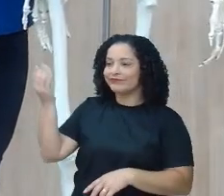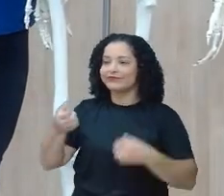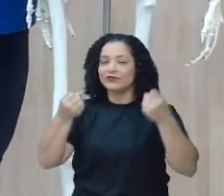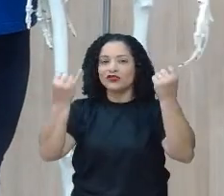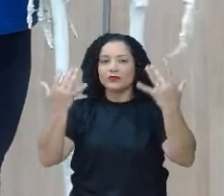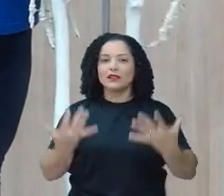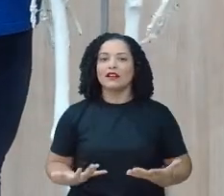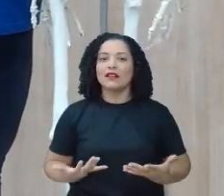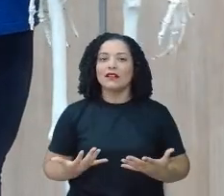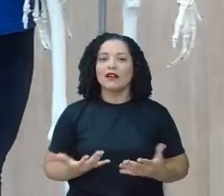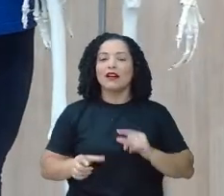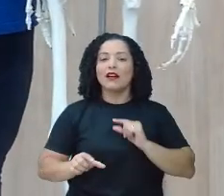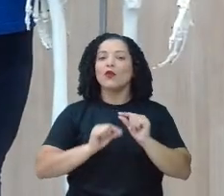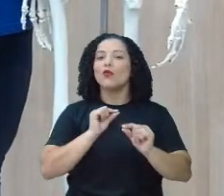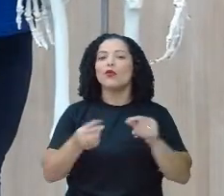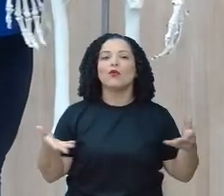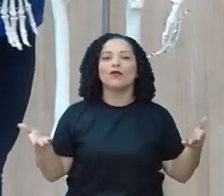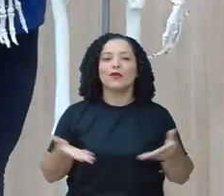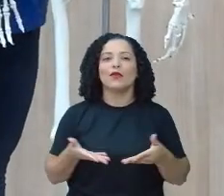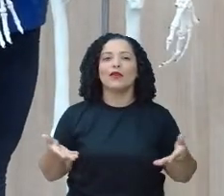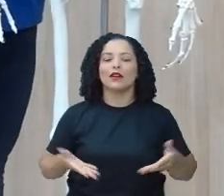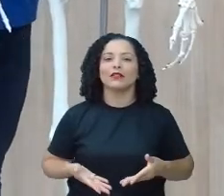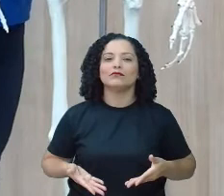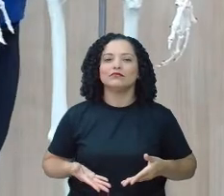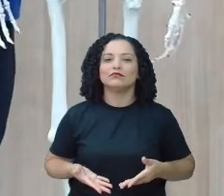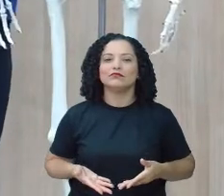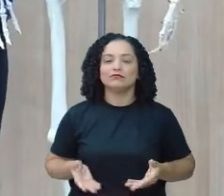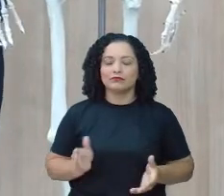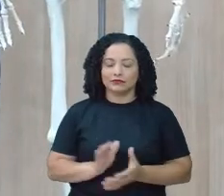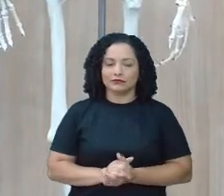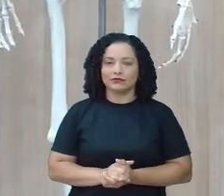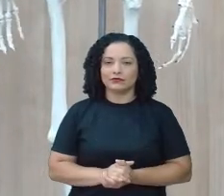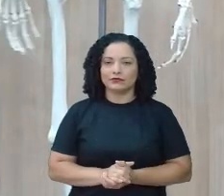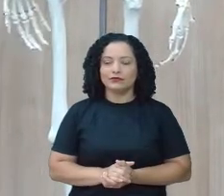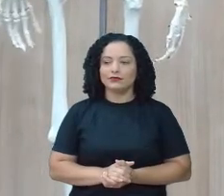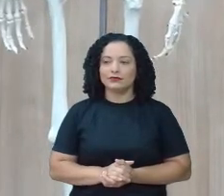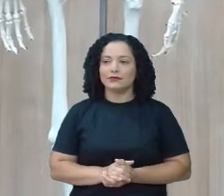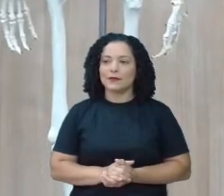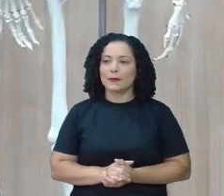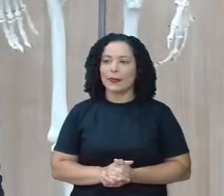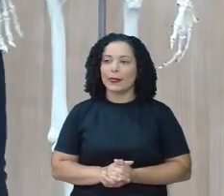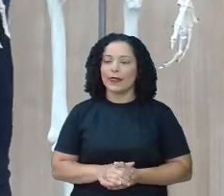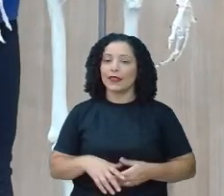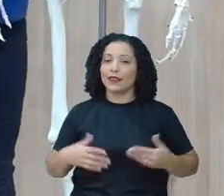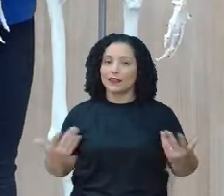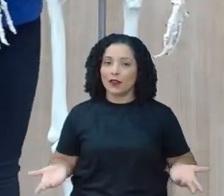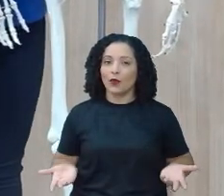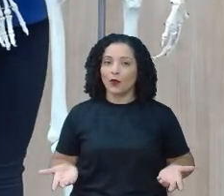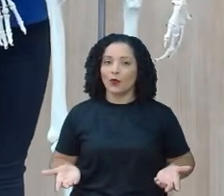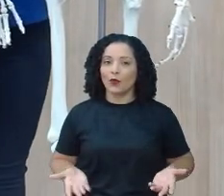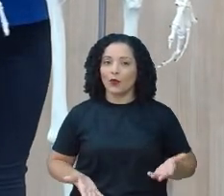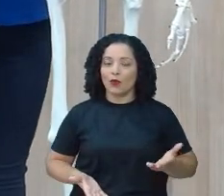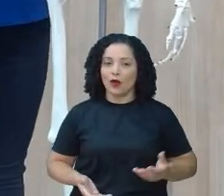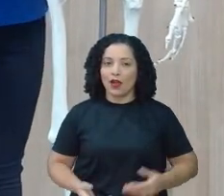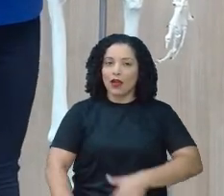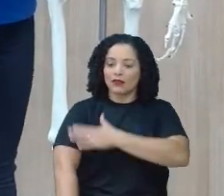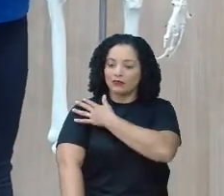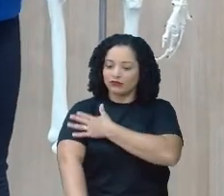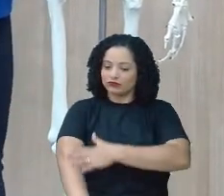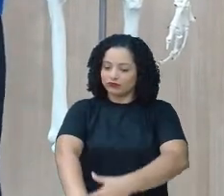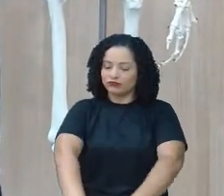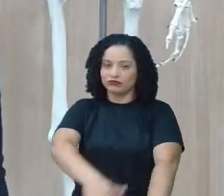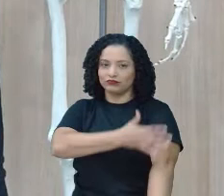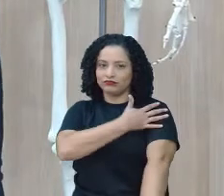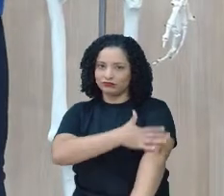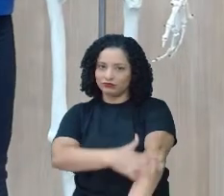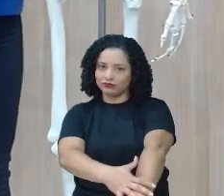dos membros, ok? Vamos falar aqui dos membros. E vamos começar pelos membros superiores, né?